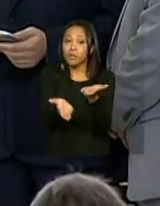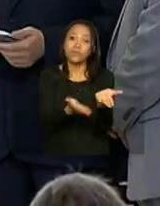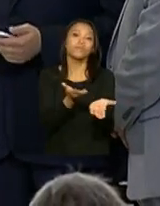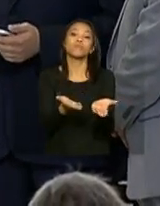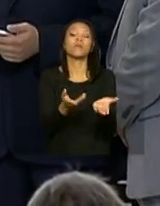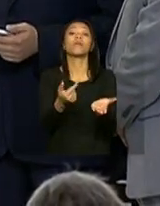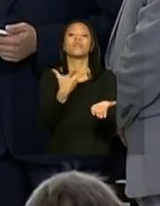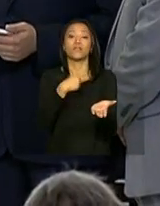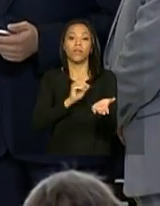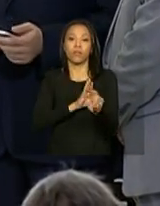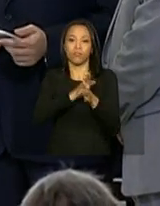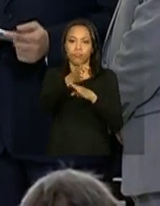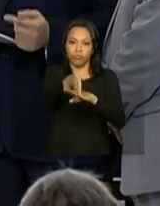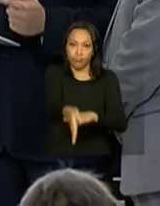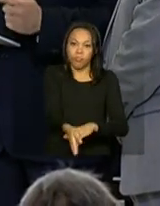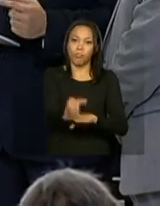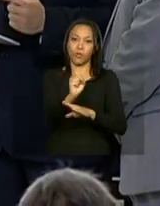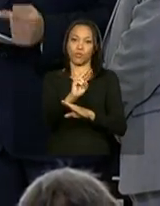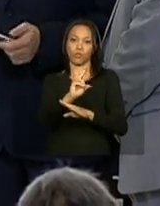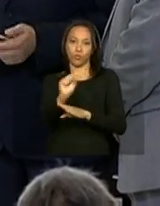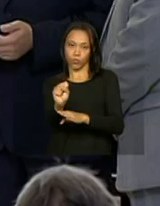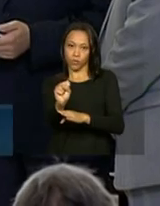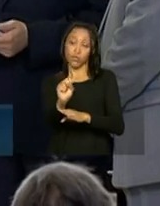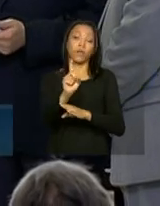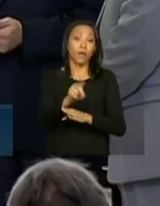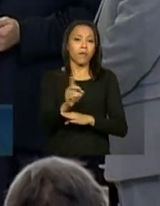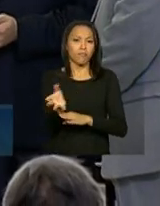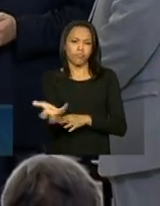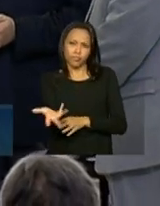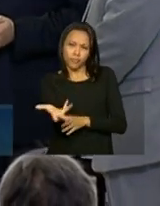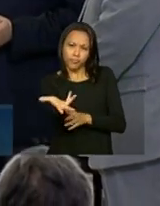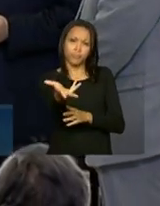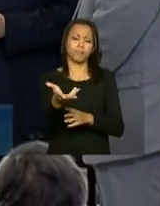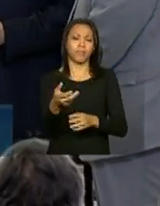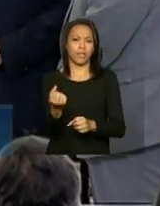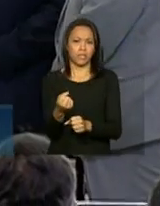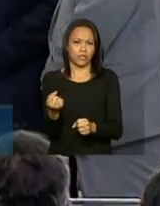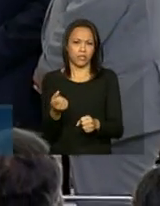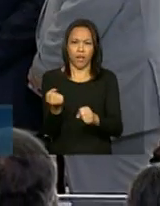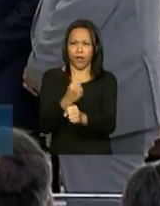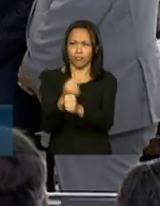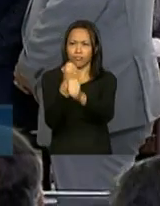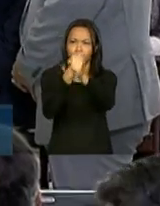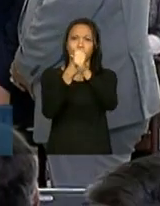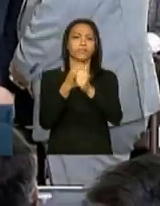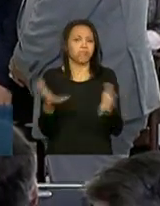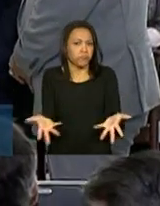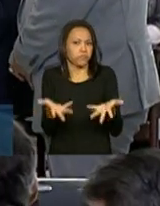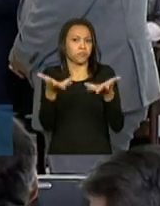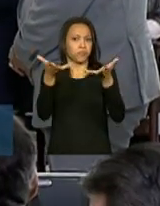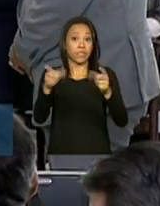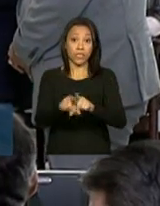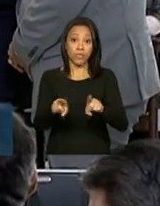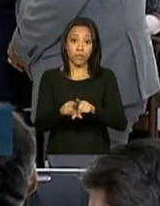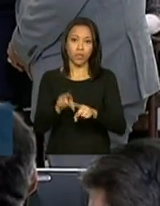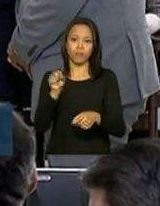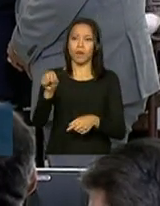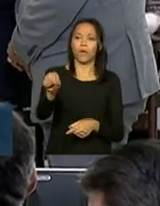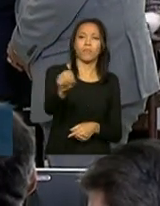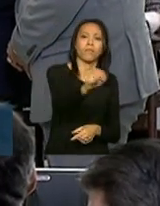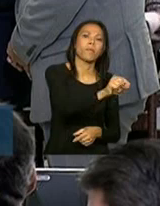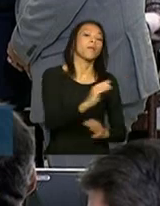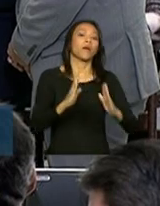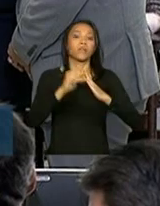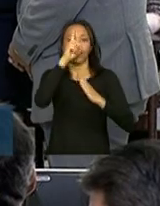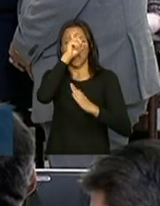do Sistema Único de Saúde, com o objetivo de acelerar os investimentos em infraestrutura nos hospitais e unidades de saúde